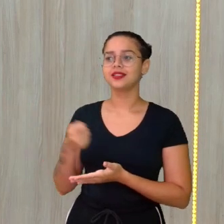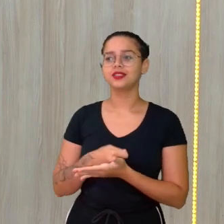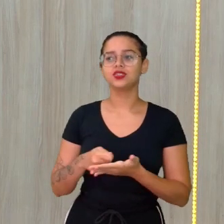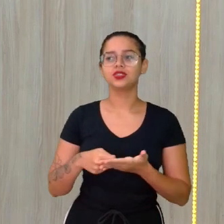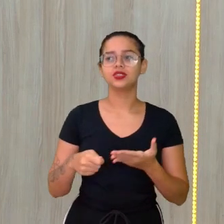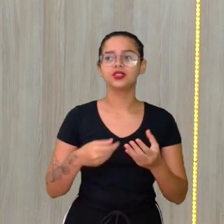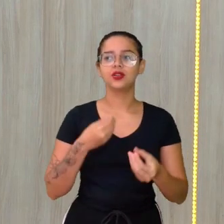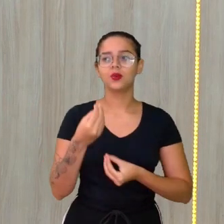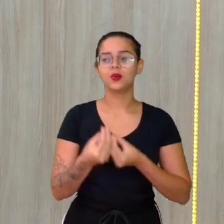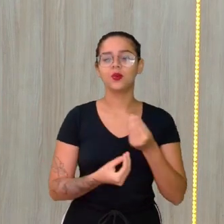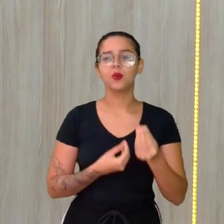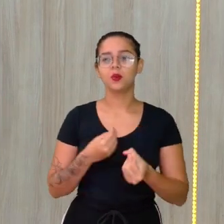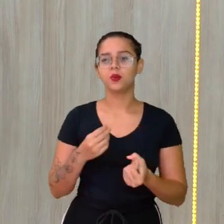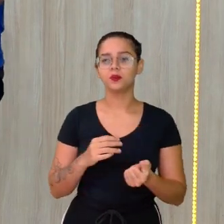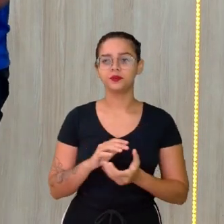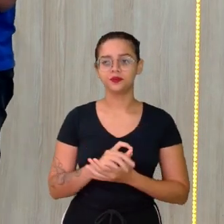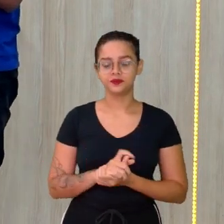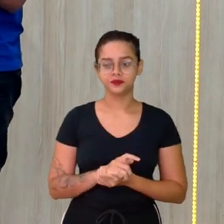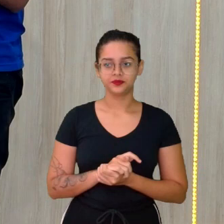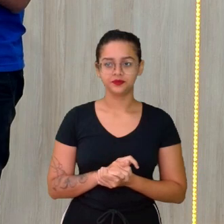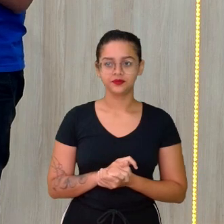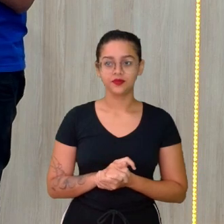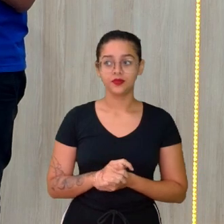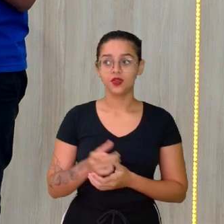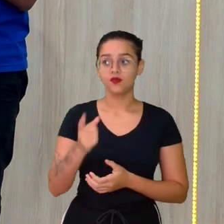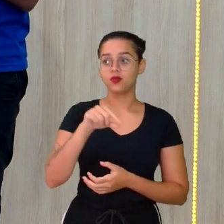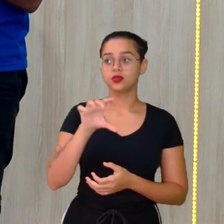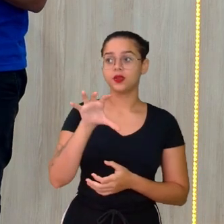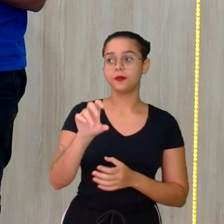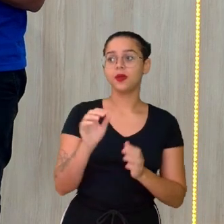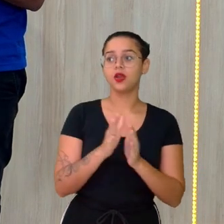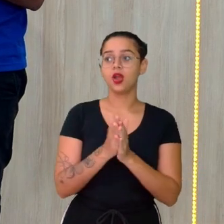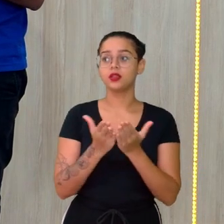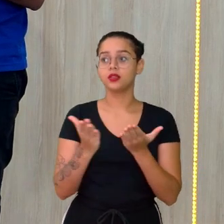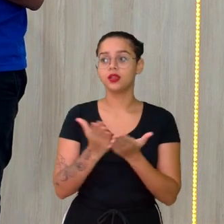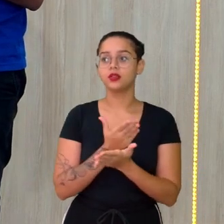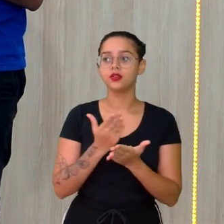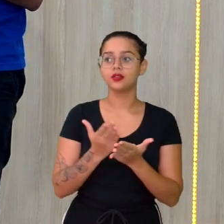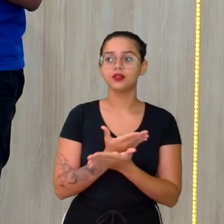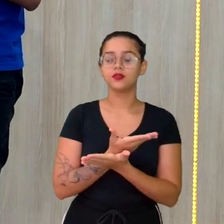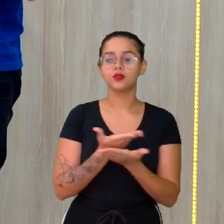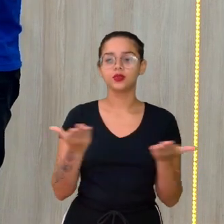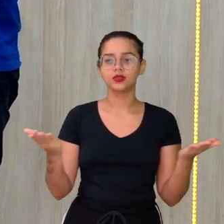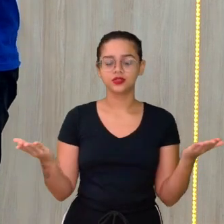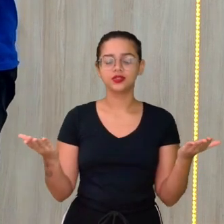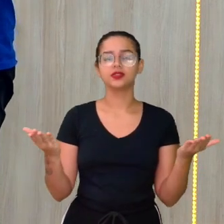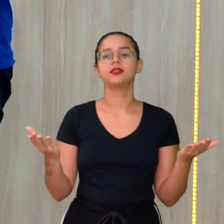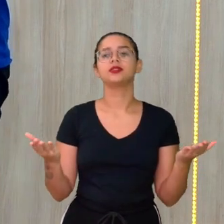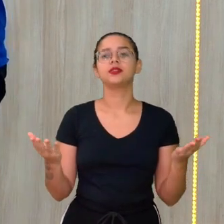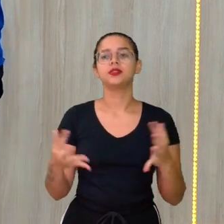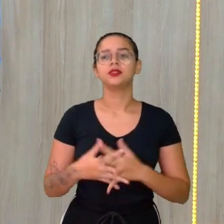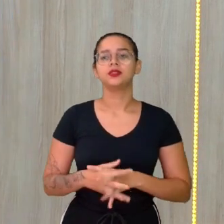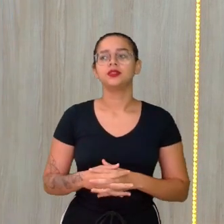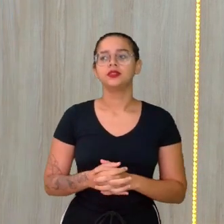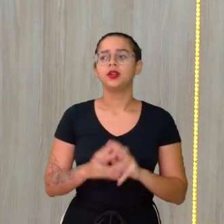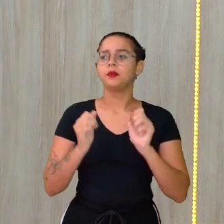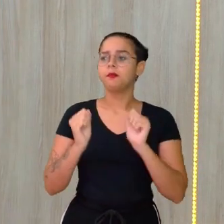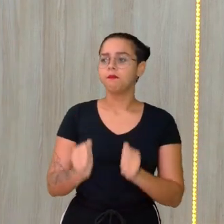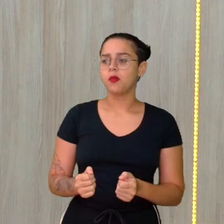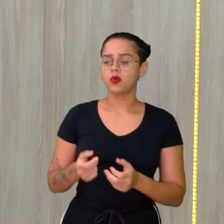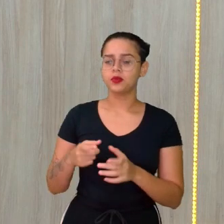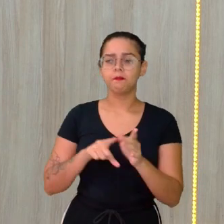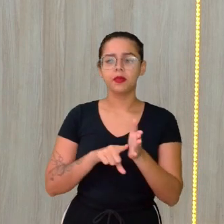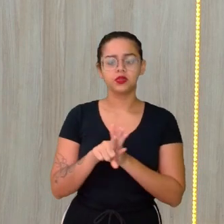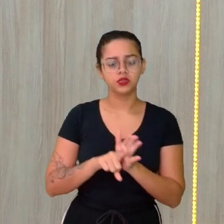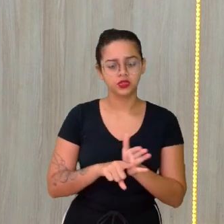seguinte: vocês vão pegar o caderno de vocês, tá? E pode